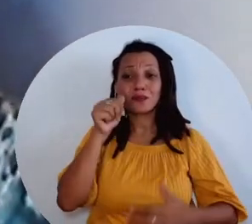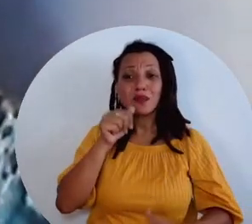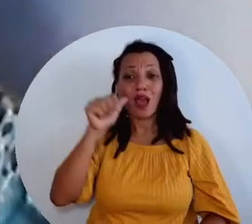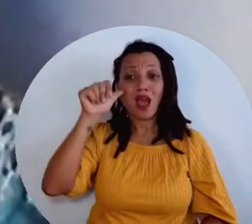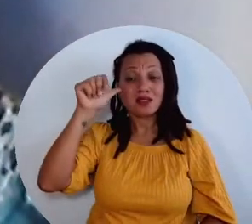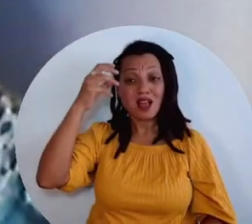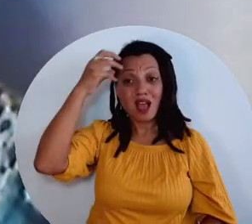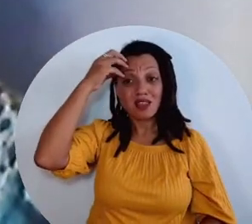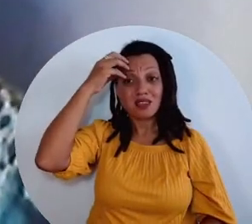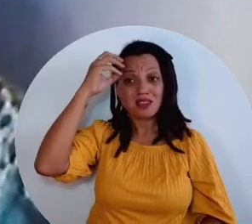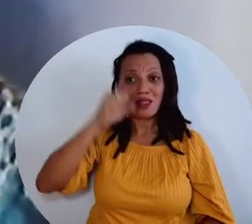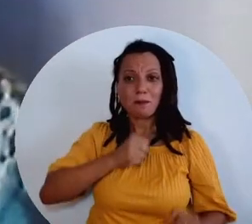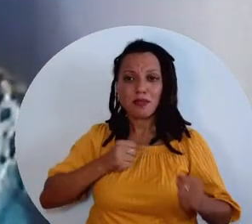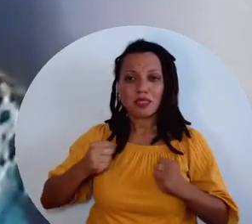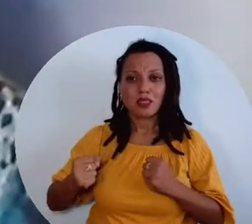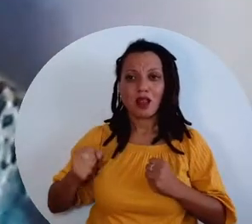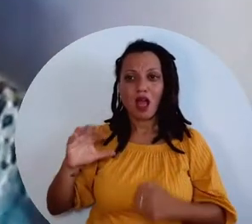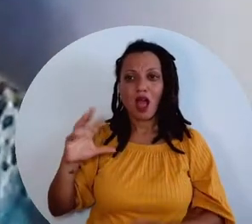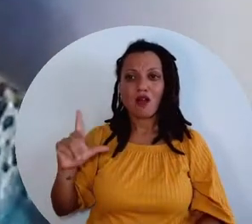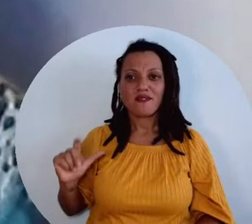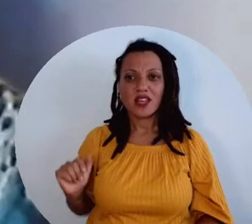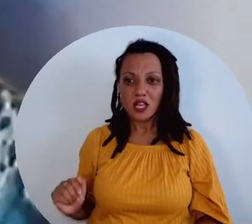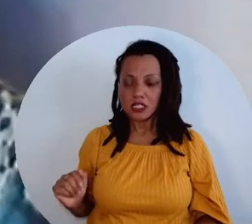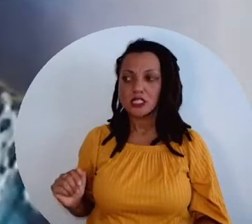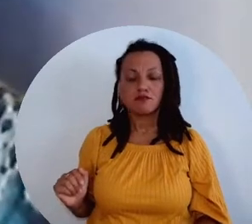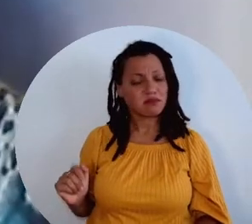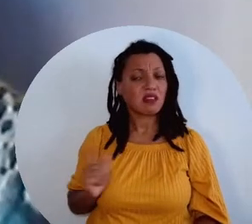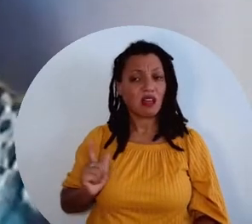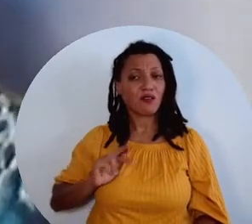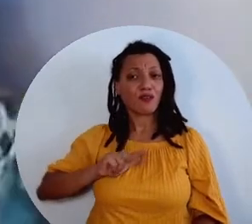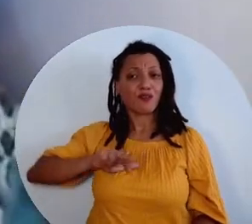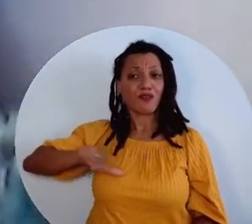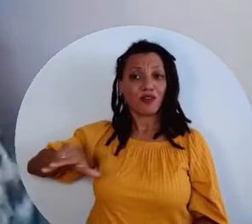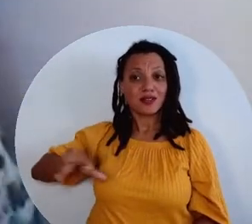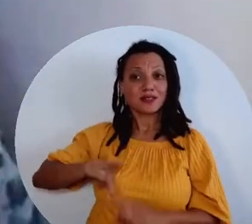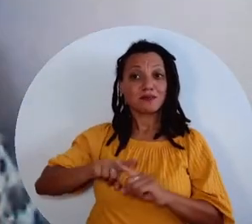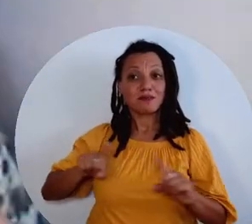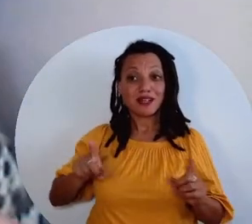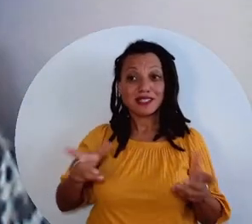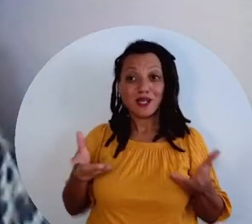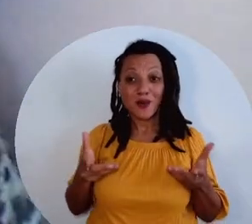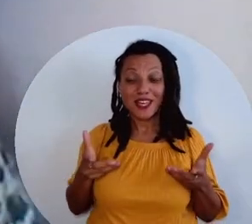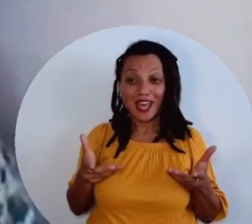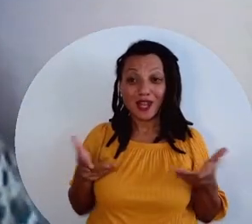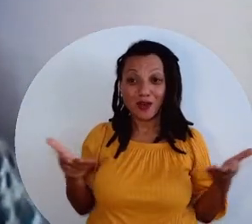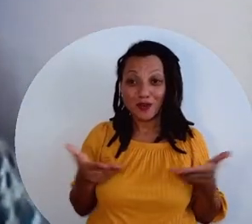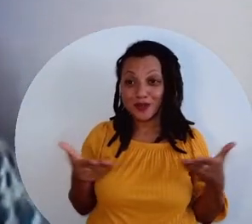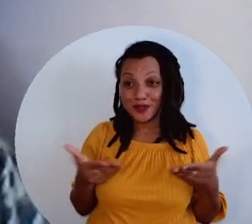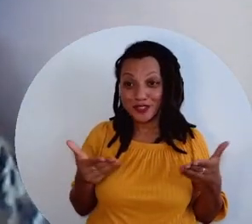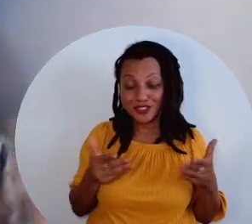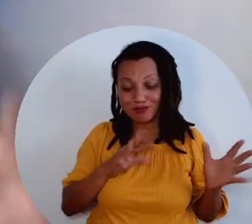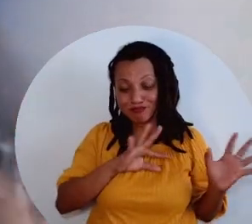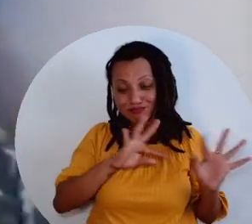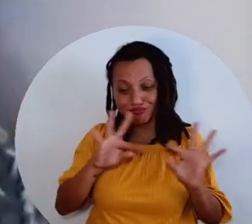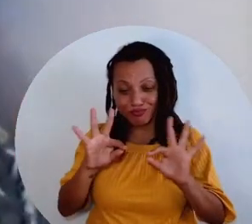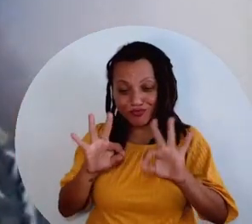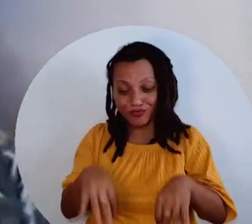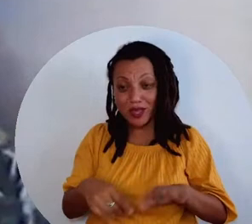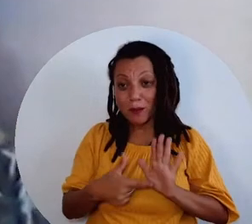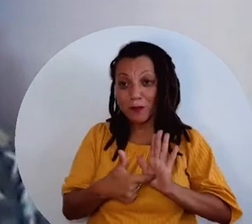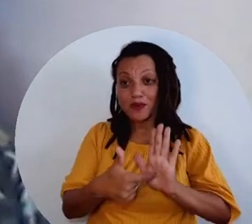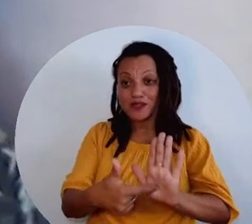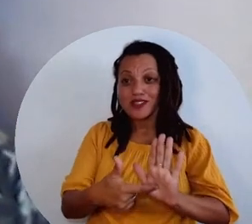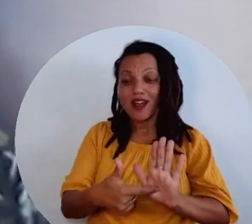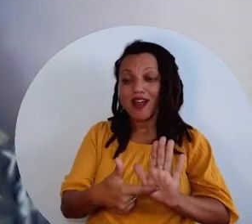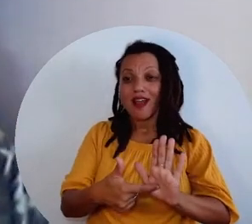das africanas rainhas e poderosas e matriarcais de África, mas eu queria, na verdade, terminar esse encontro